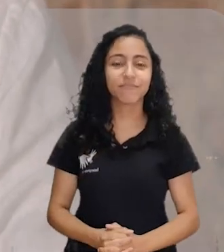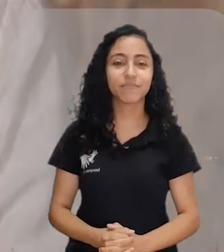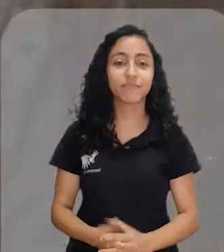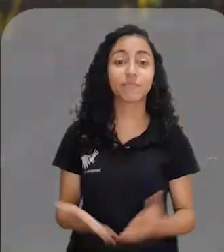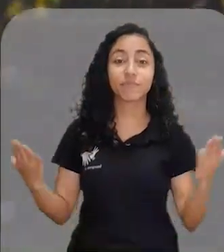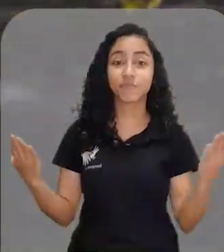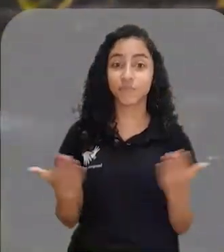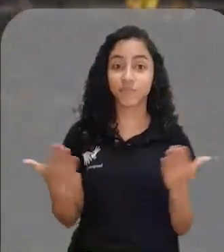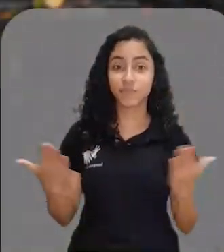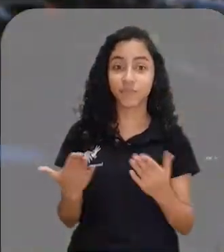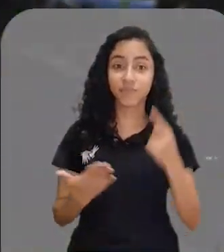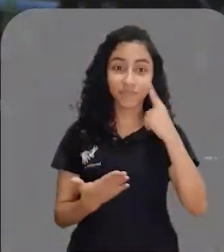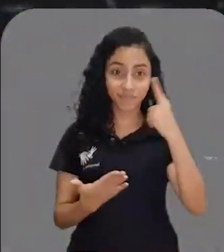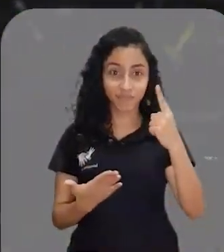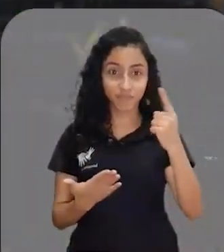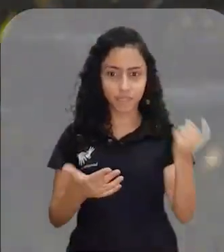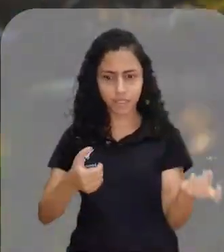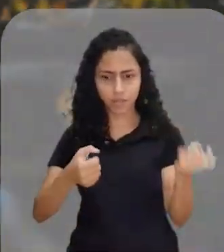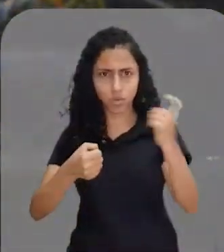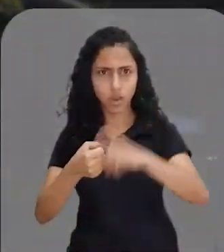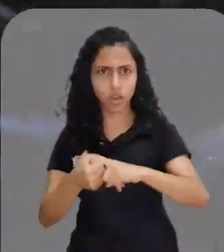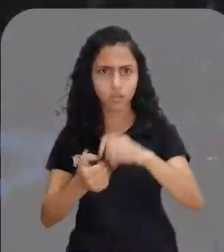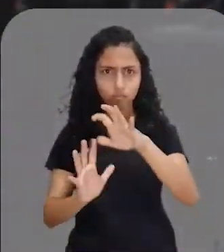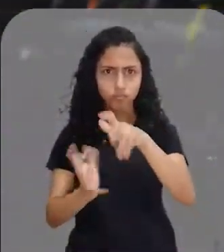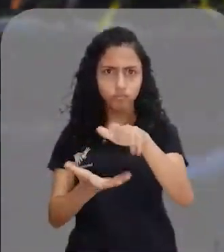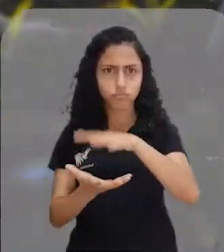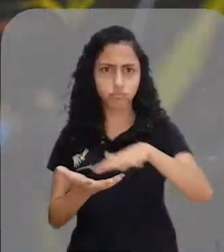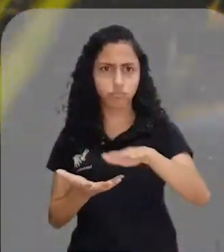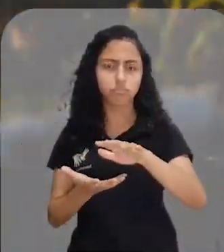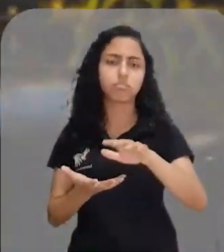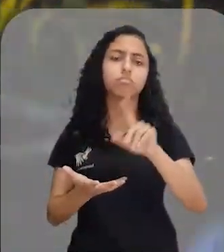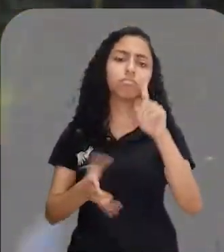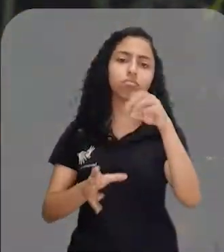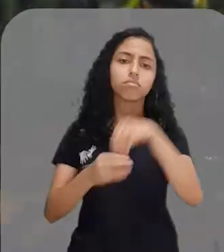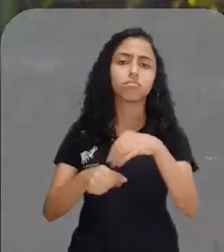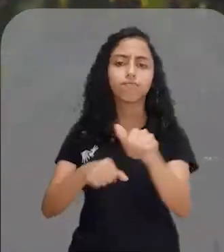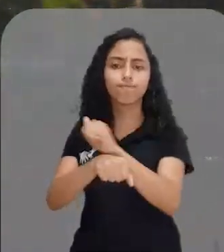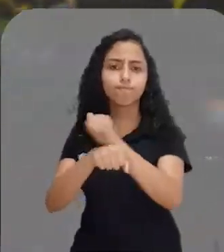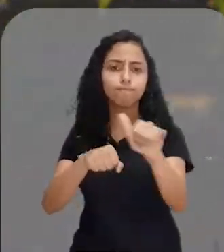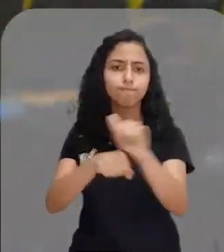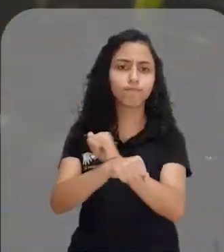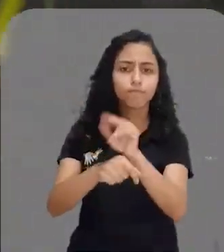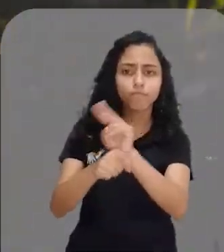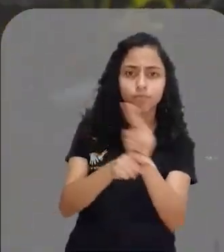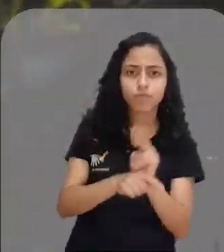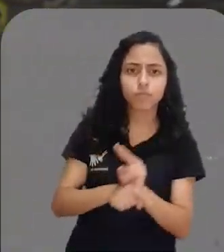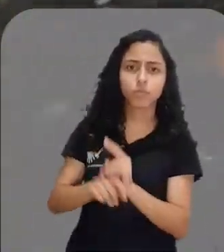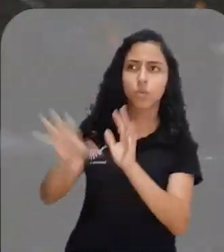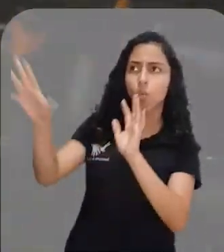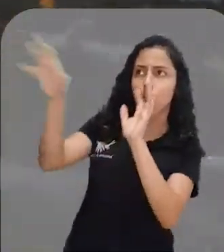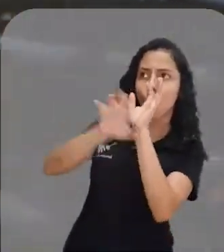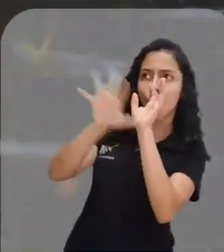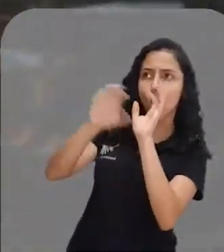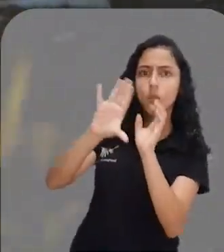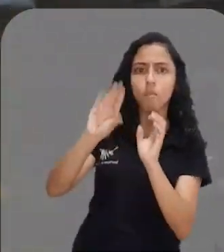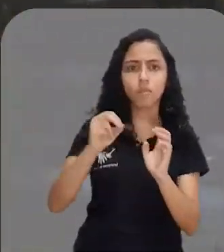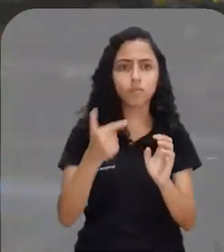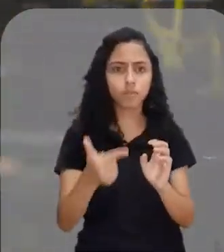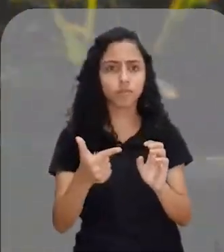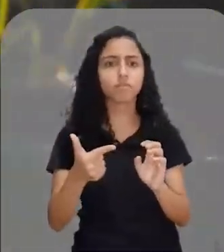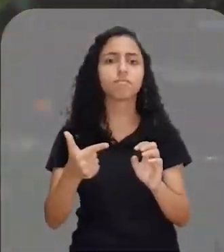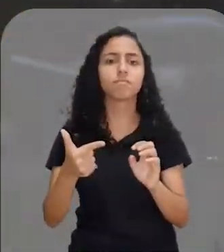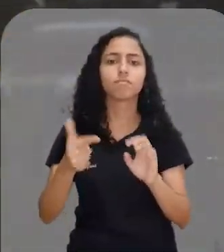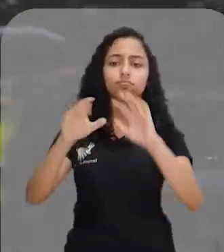isso. Hoje, vimos que a restauração ecológica é parte de uma estratégia de conservação e sequestro